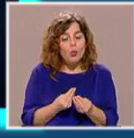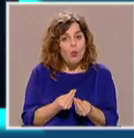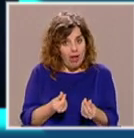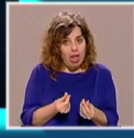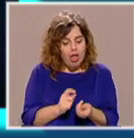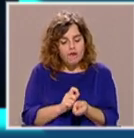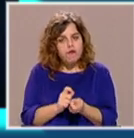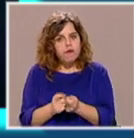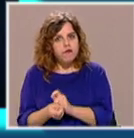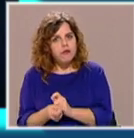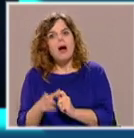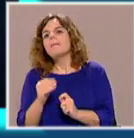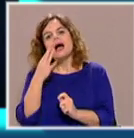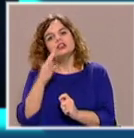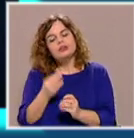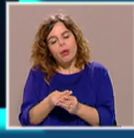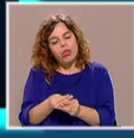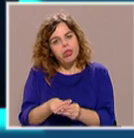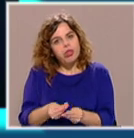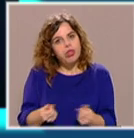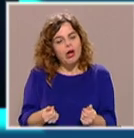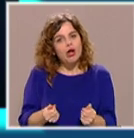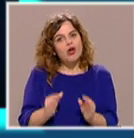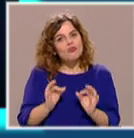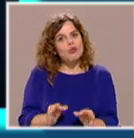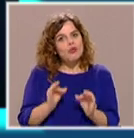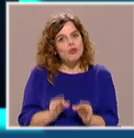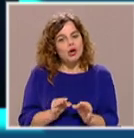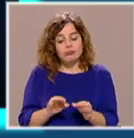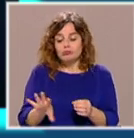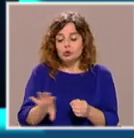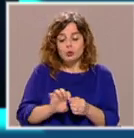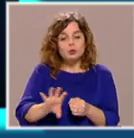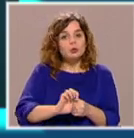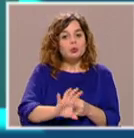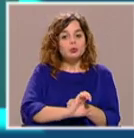em substâncias mais simples, ficando estas prontas para serem absorvidas.